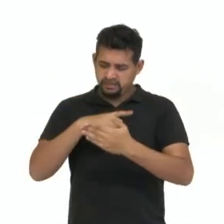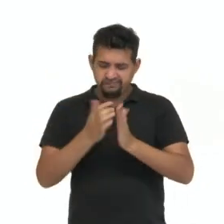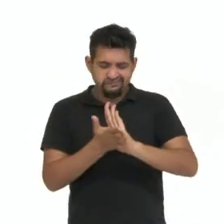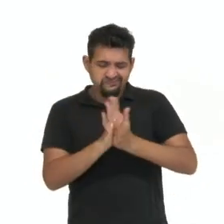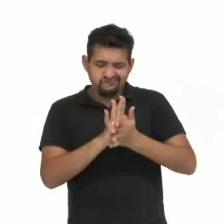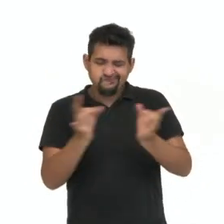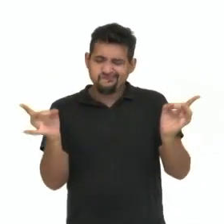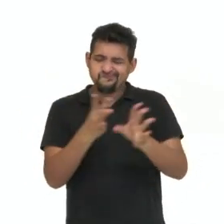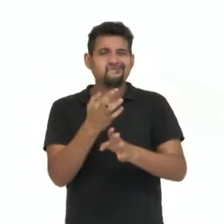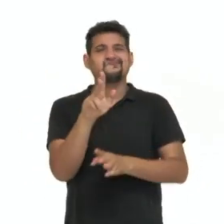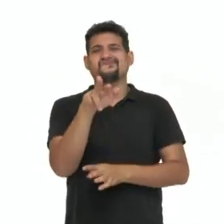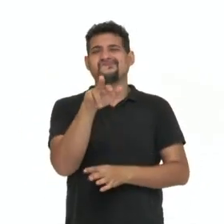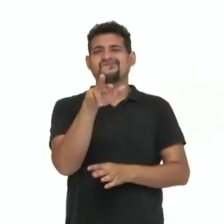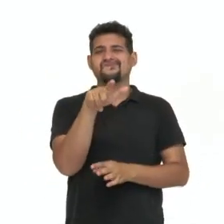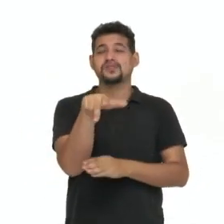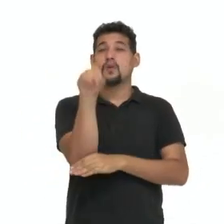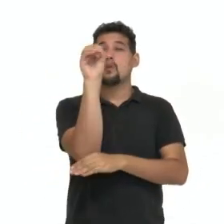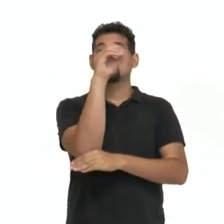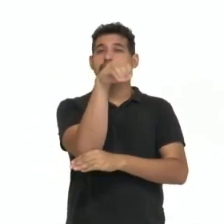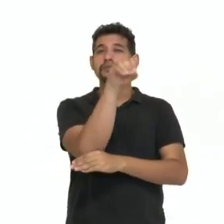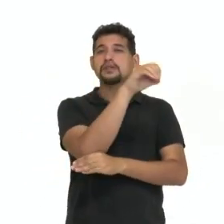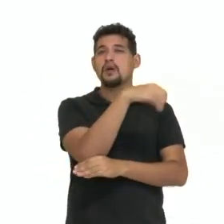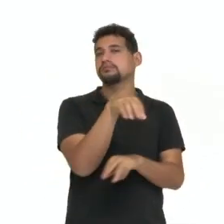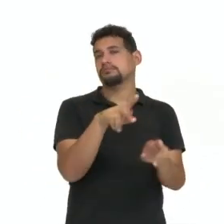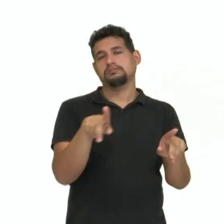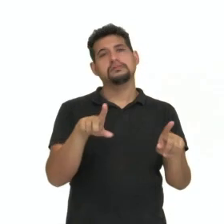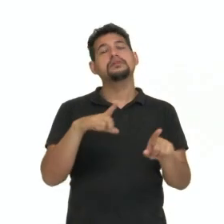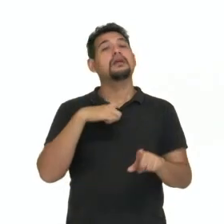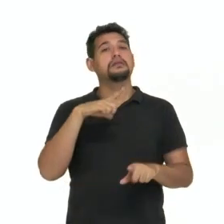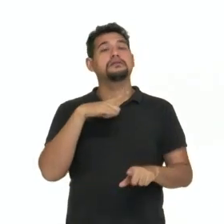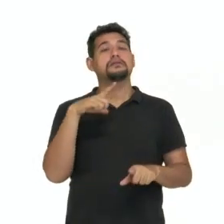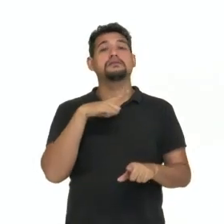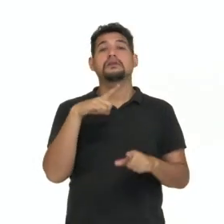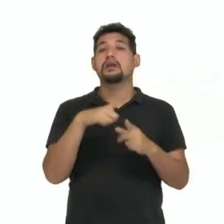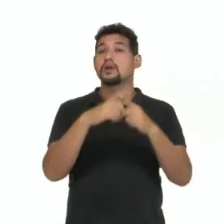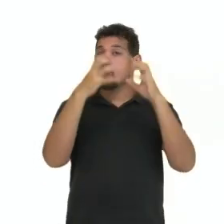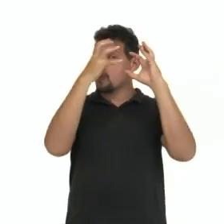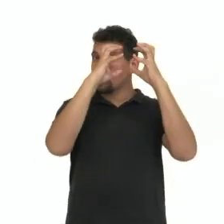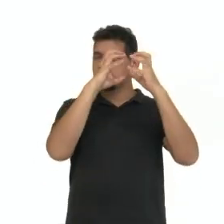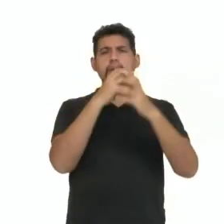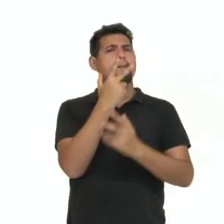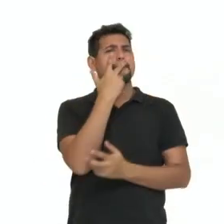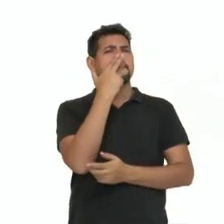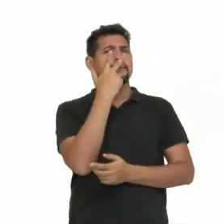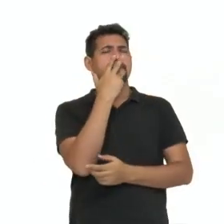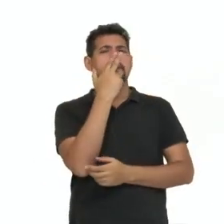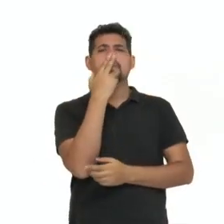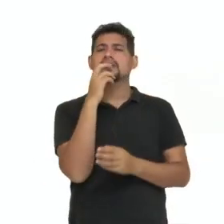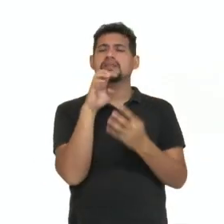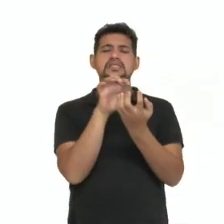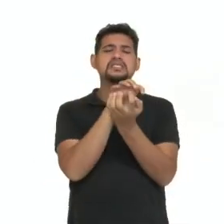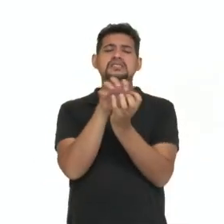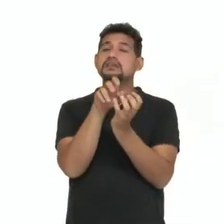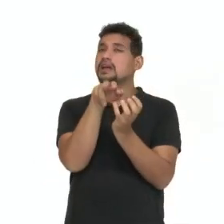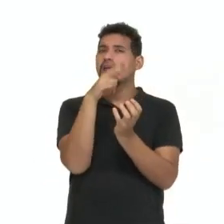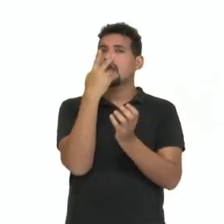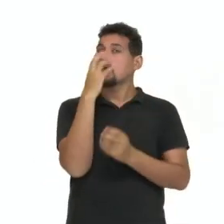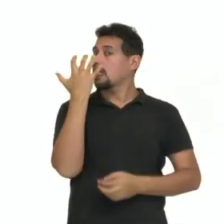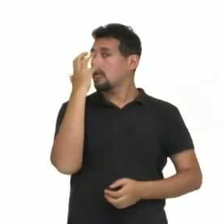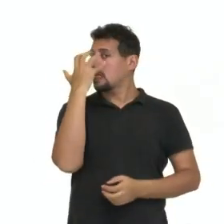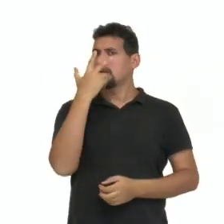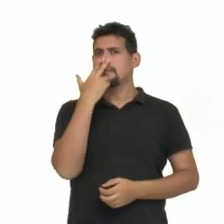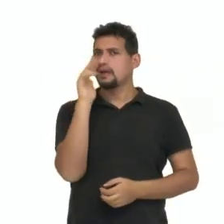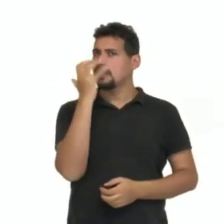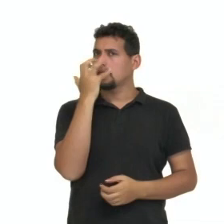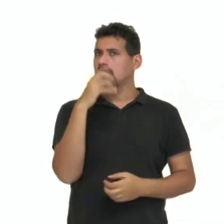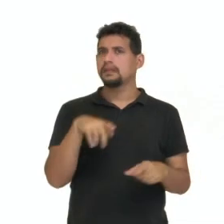extintos como os dinossauros, tá? Eles tinham um crânio e dentes bem semelhantes com os atuais cachorros. Então, aqui tem um crânio